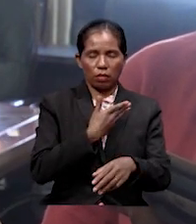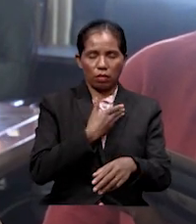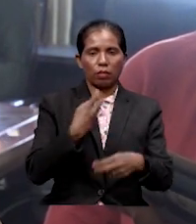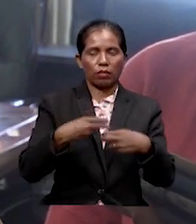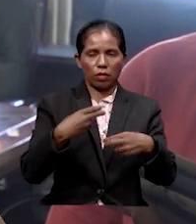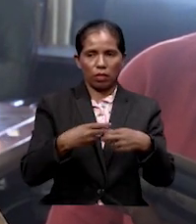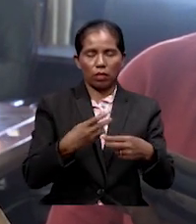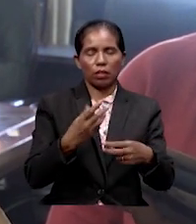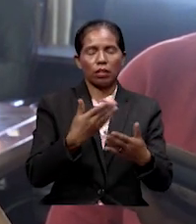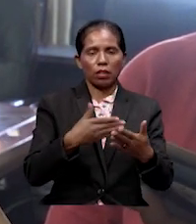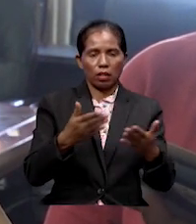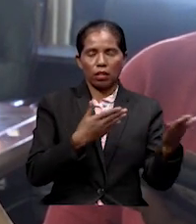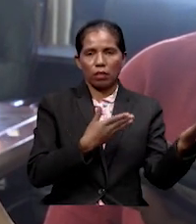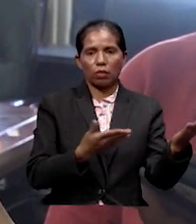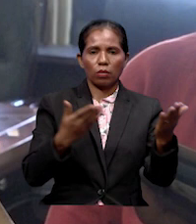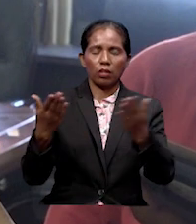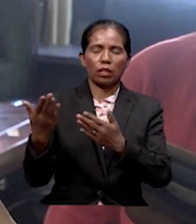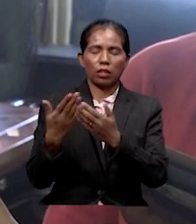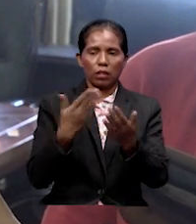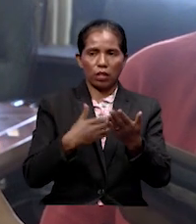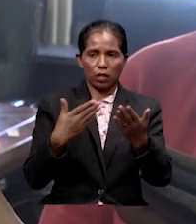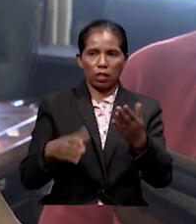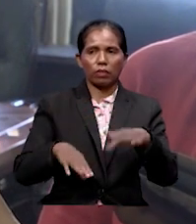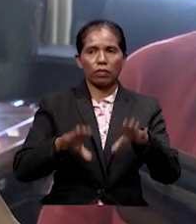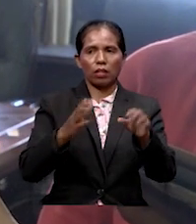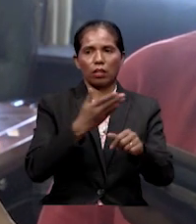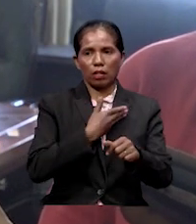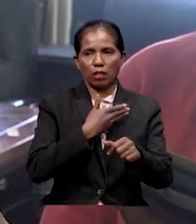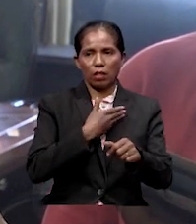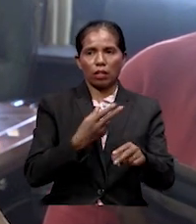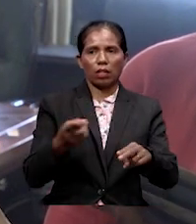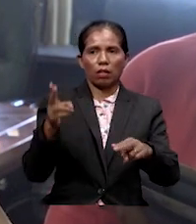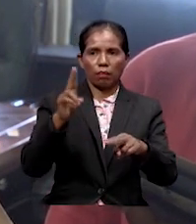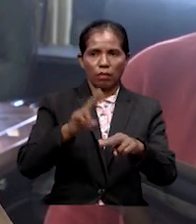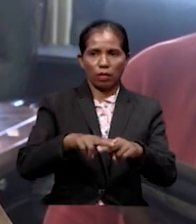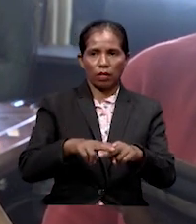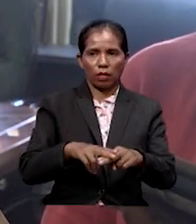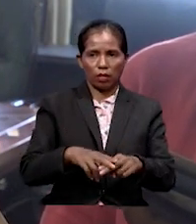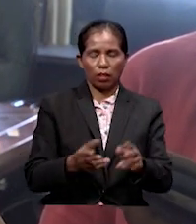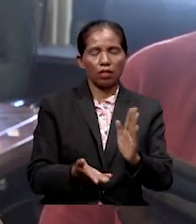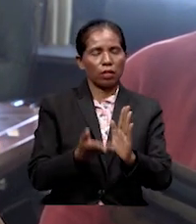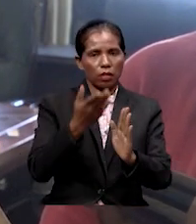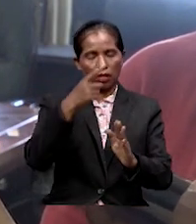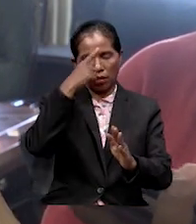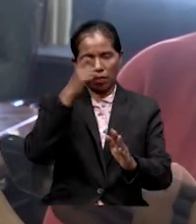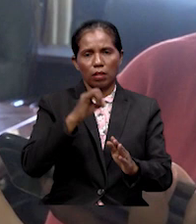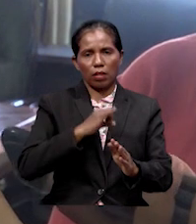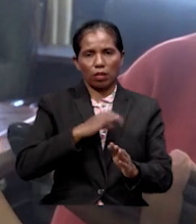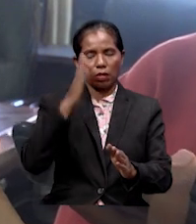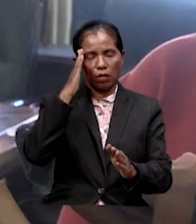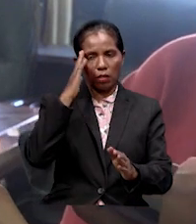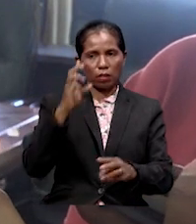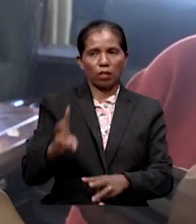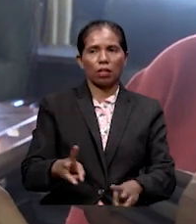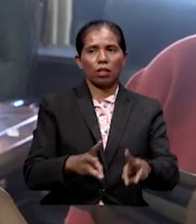então importa os países, mas os países não fazem, se sai, não fazem, mas está o tanto, está a ser mesmo, mas automaticamente não é. Também nem, mas não é, dá lá